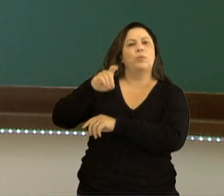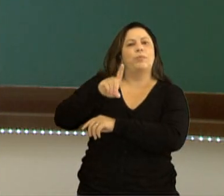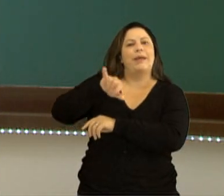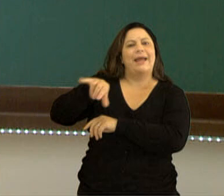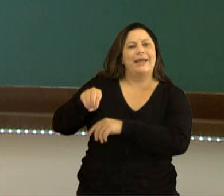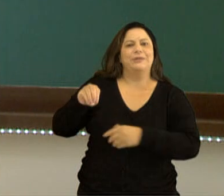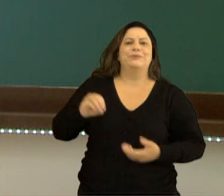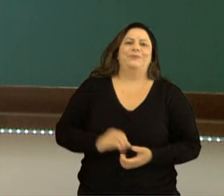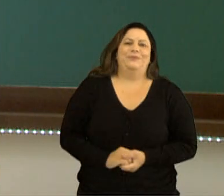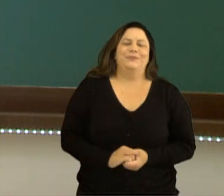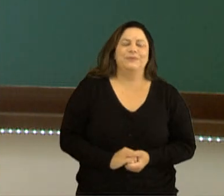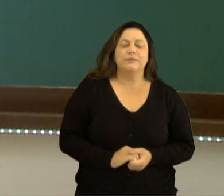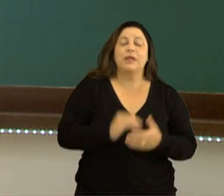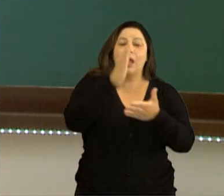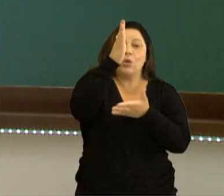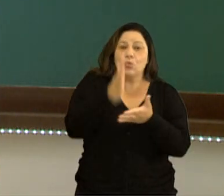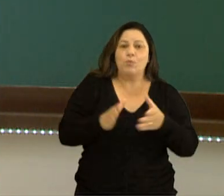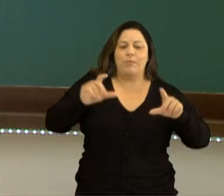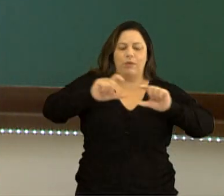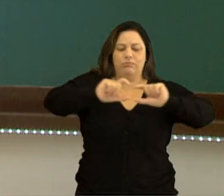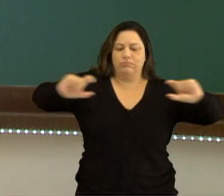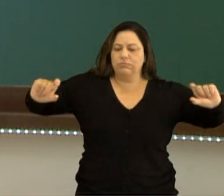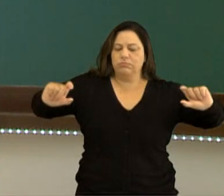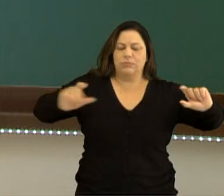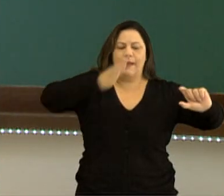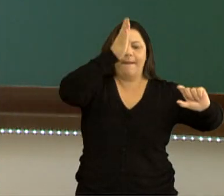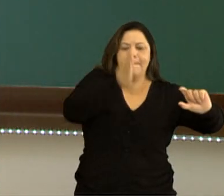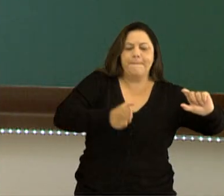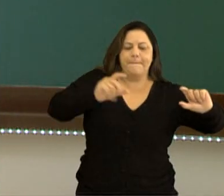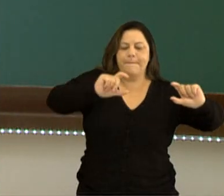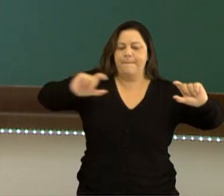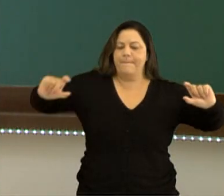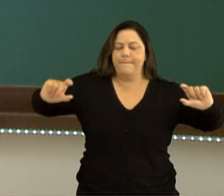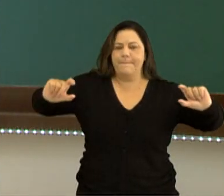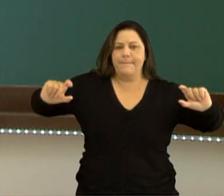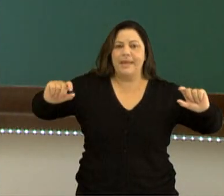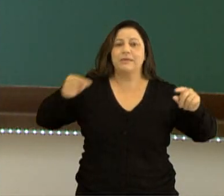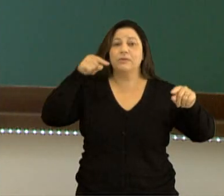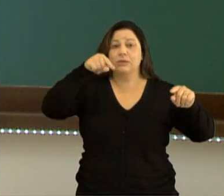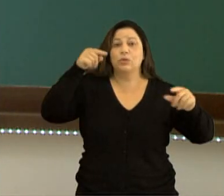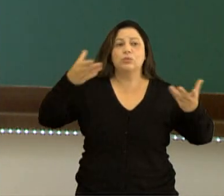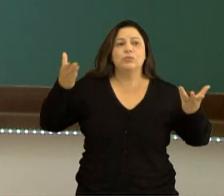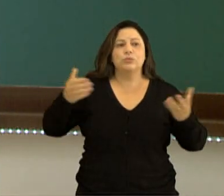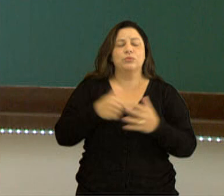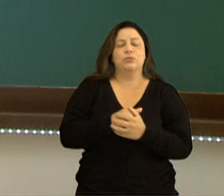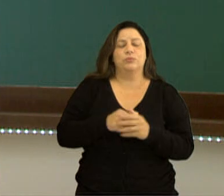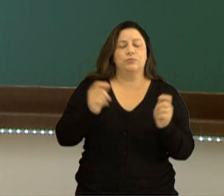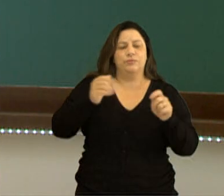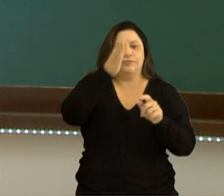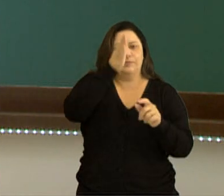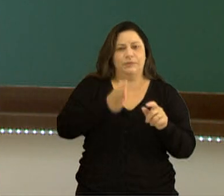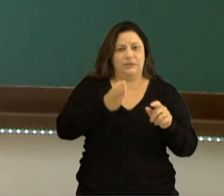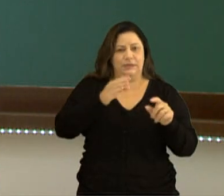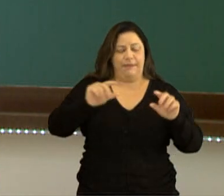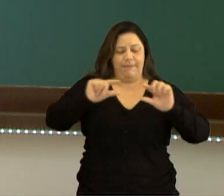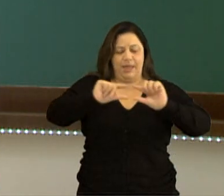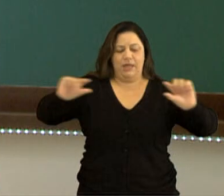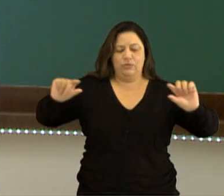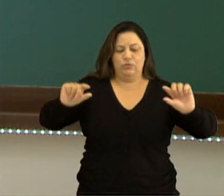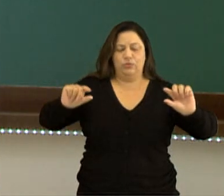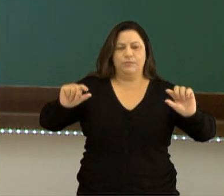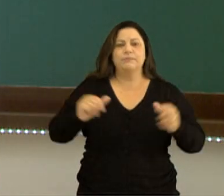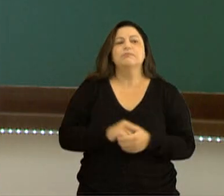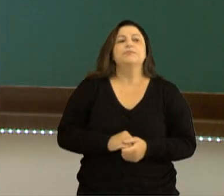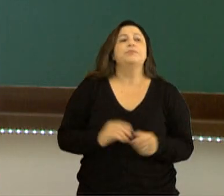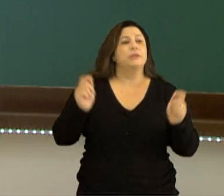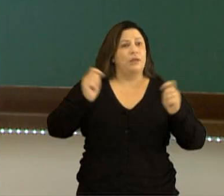no meio entre todas as medidas. Essa medida é também uma medida de tendência central, assim como a média, e